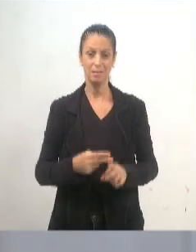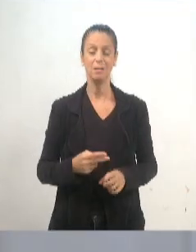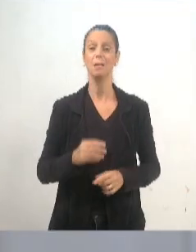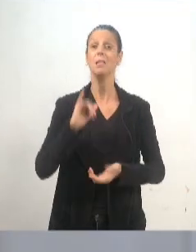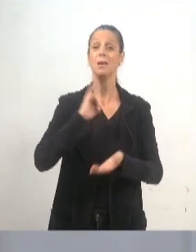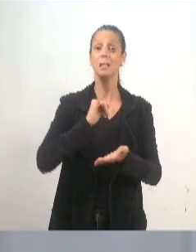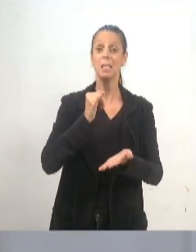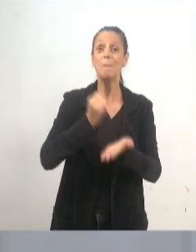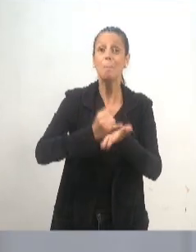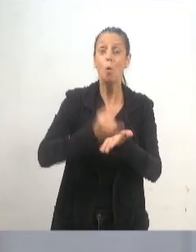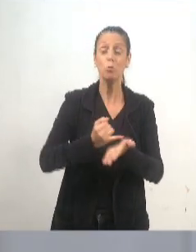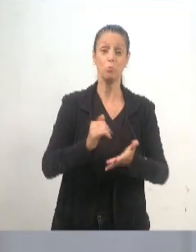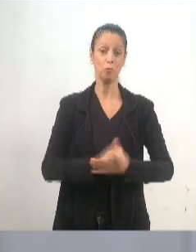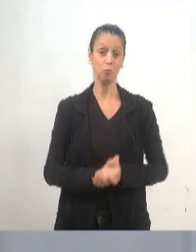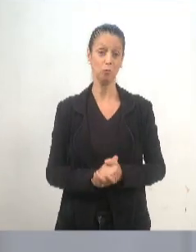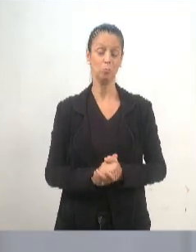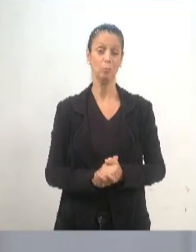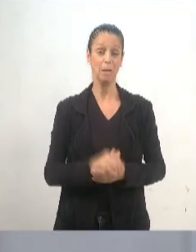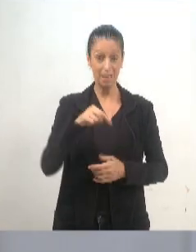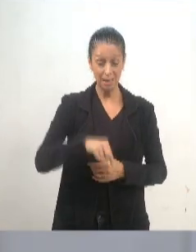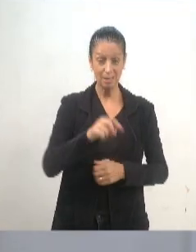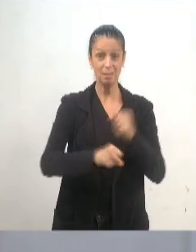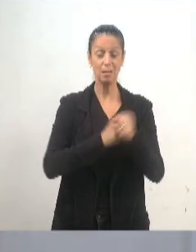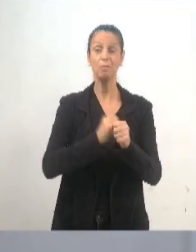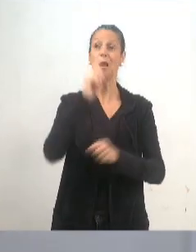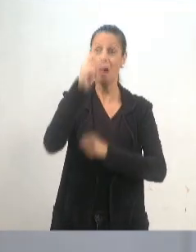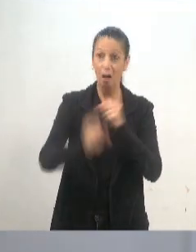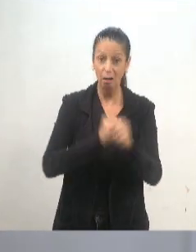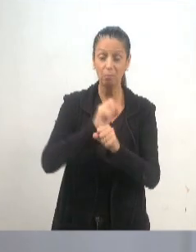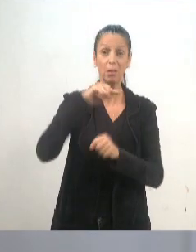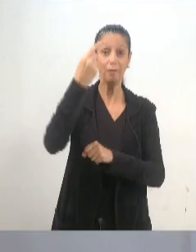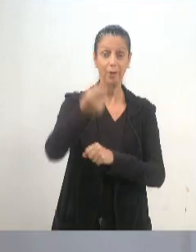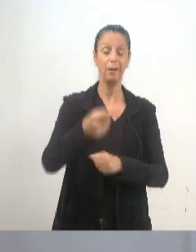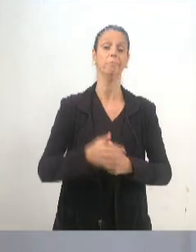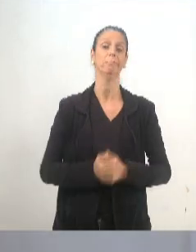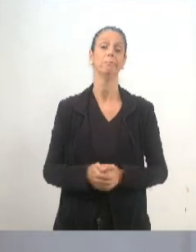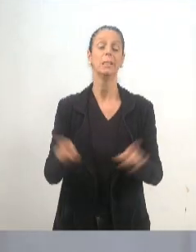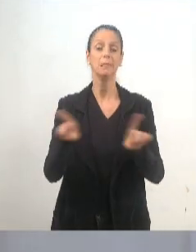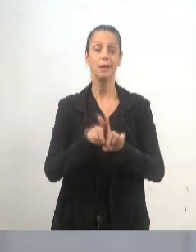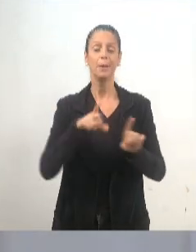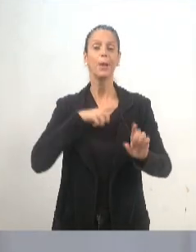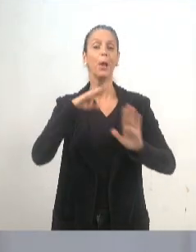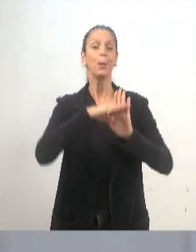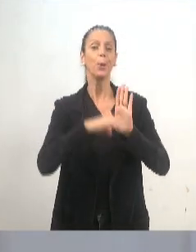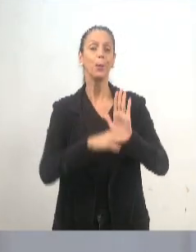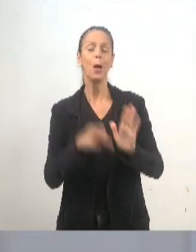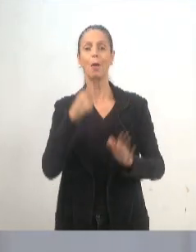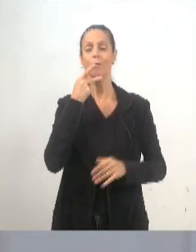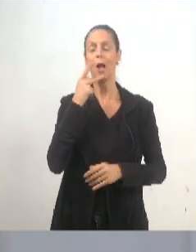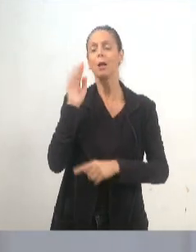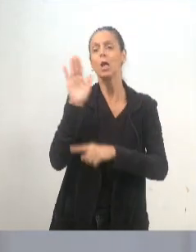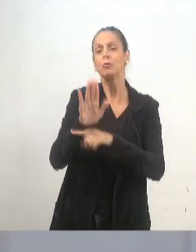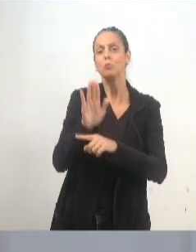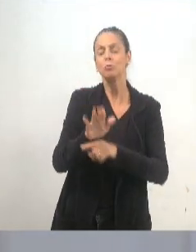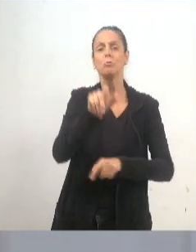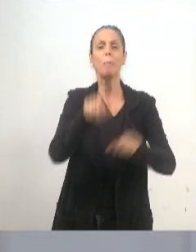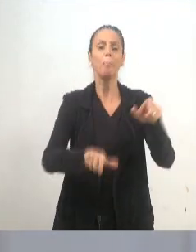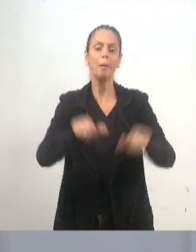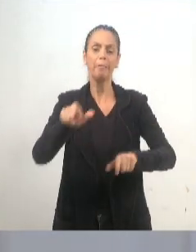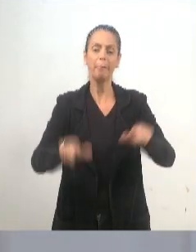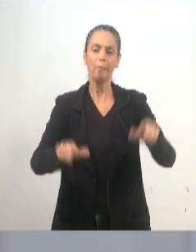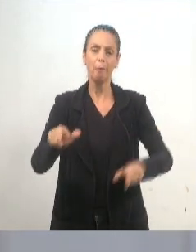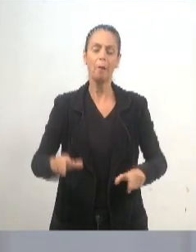bilhões entre esse ano e ano que vem. Ao mesmo tempo, vem com esse programa chamado Pé de Meia